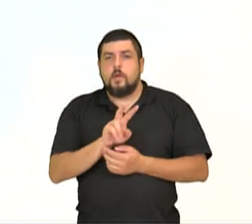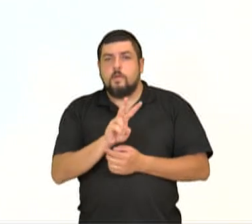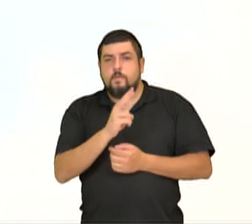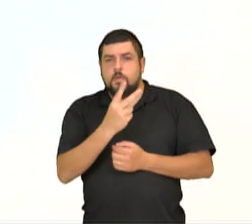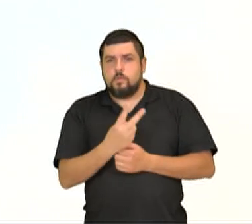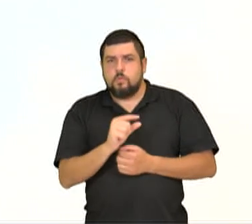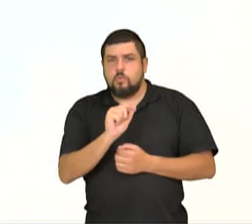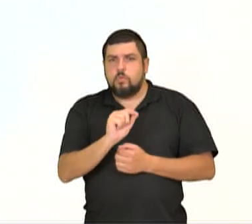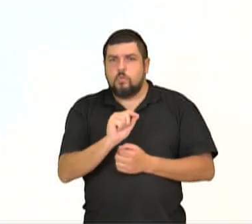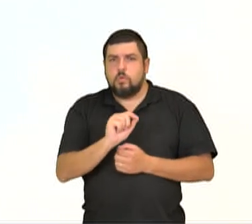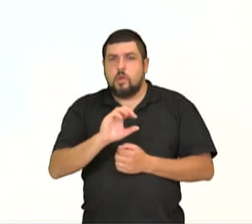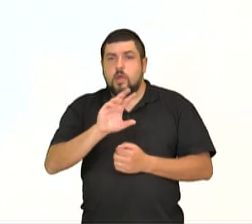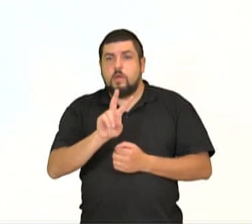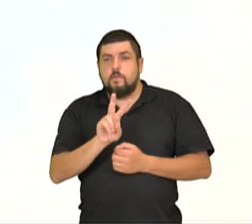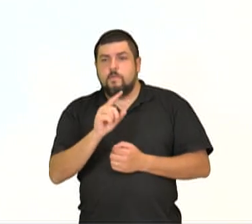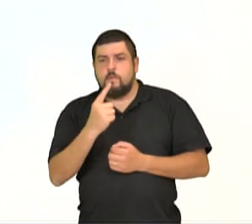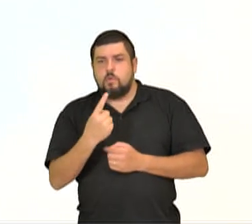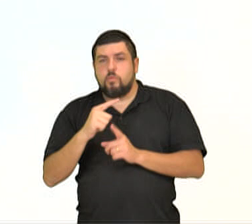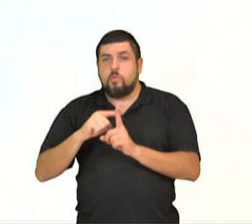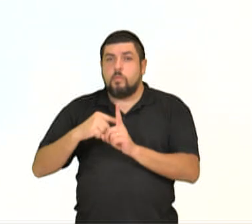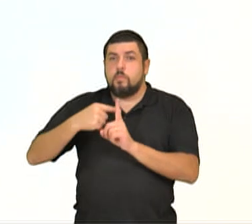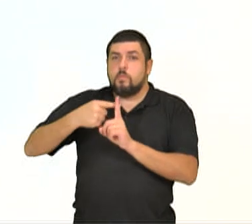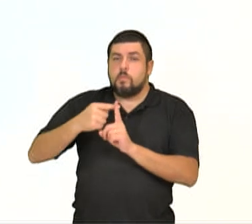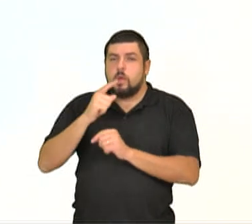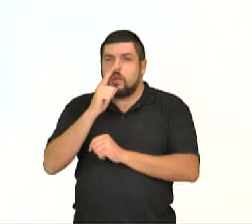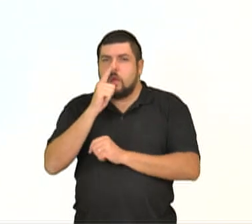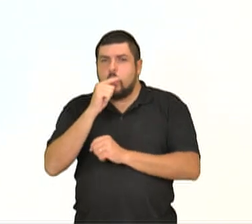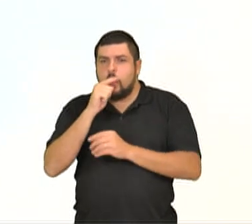na diluição. Para a gente chegar até esse ponto aqui e